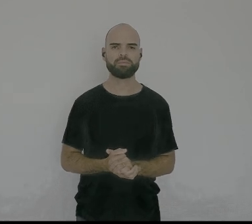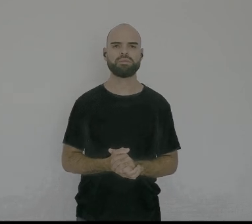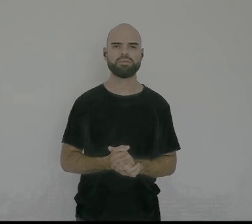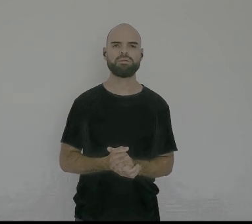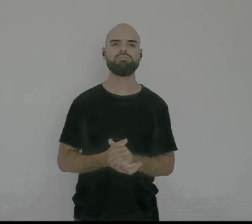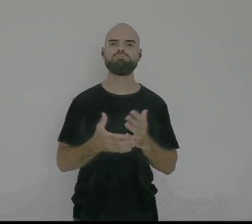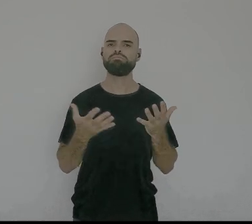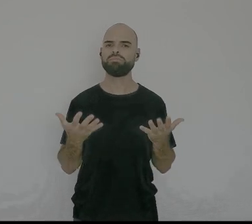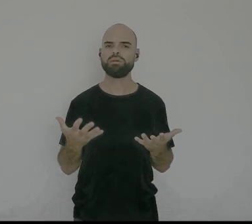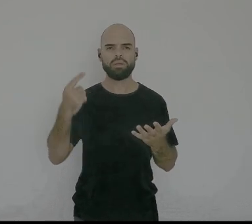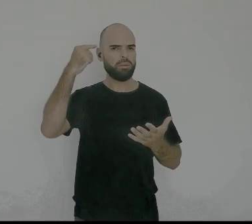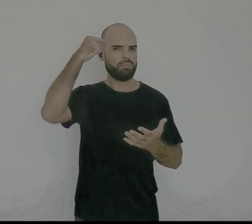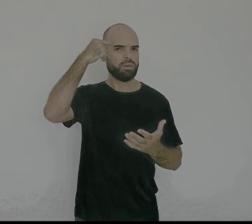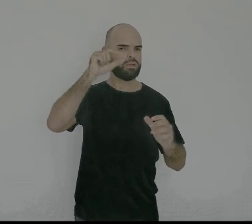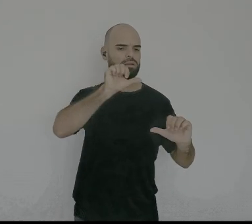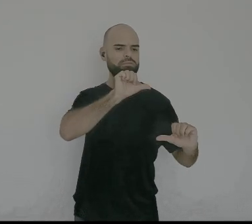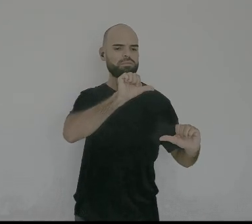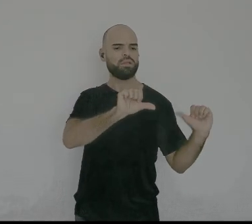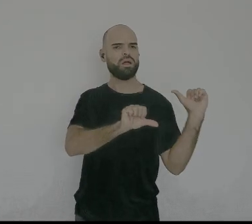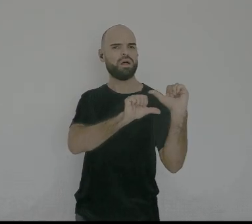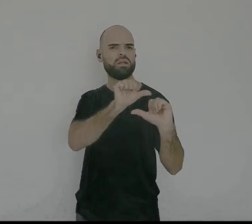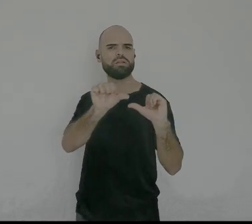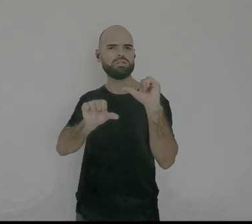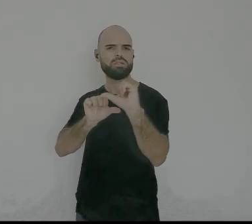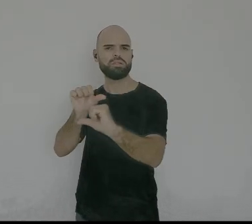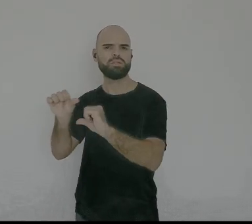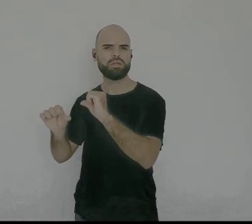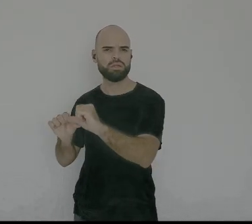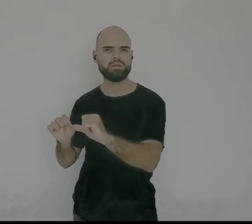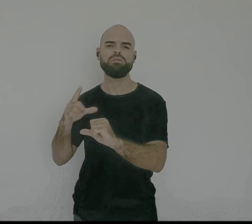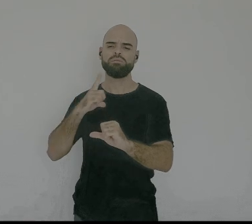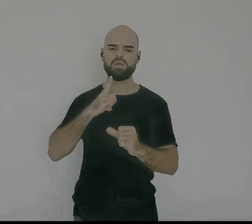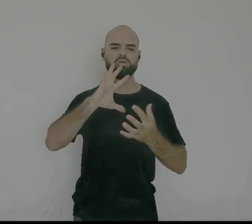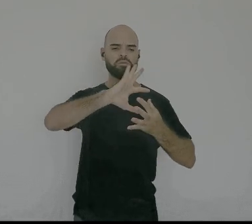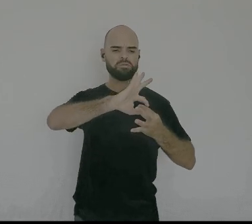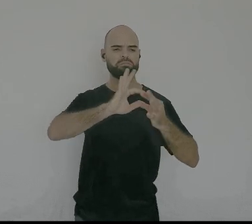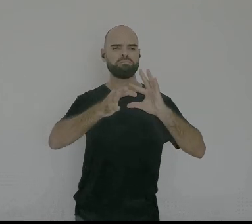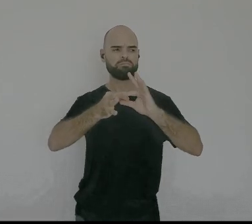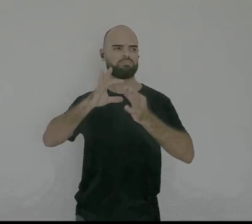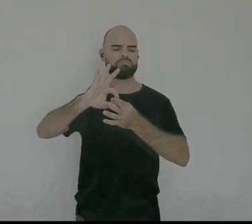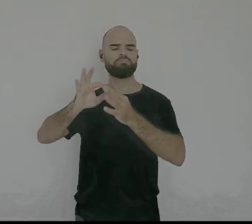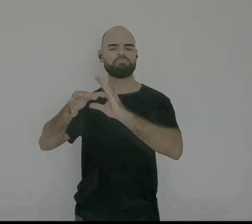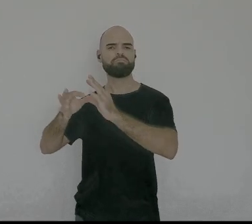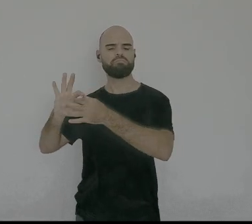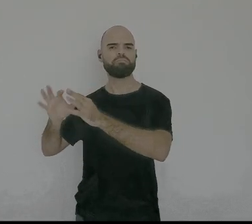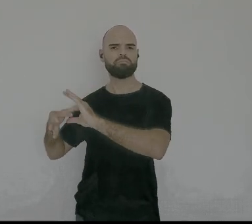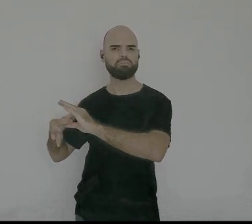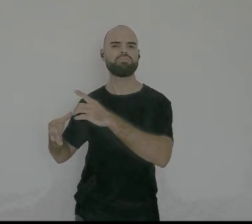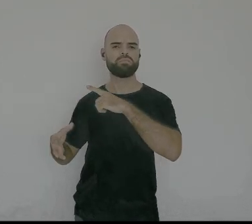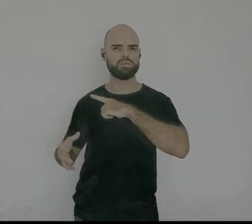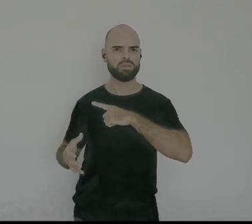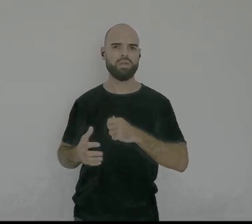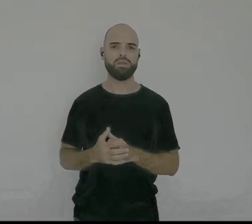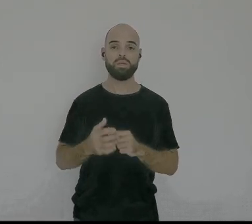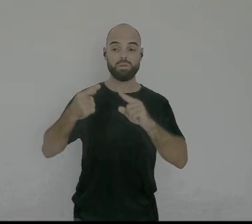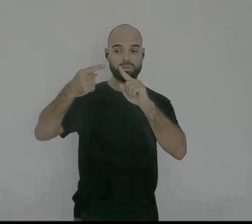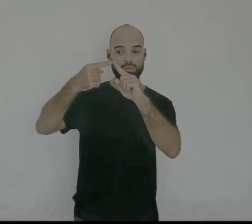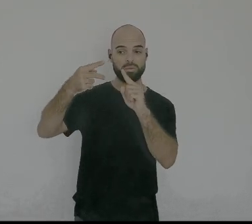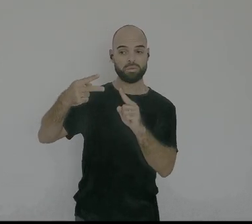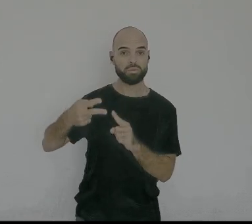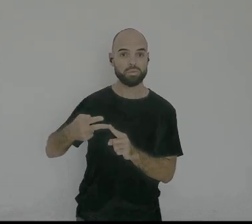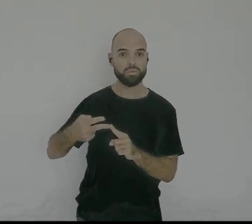Do ponto de vista da transição, das transições que se dão no contexto dos sistemas,